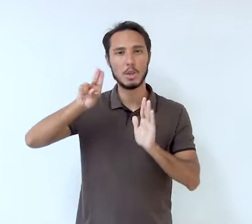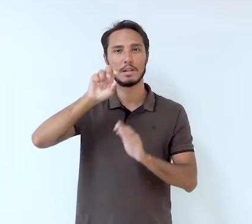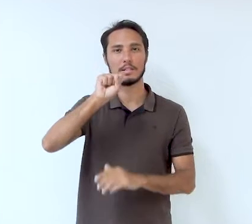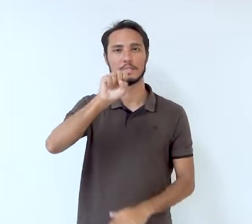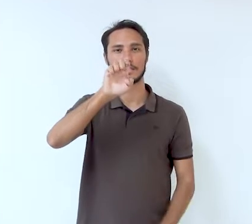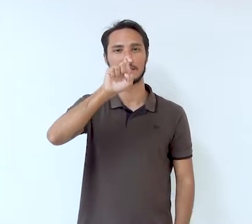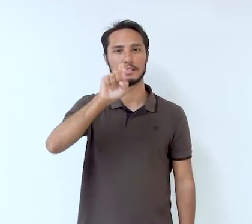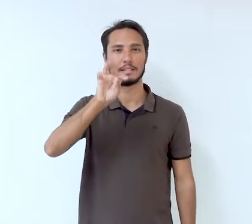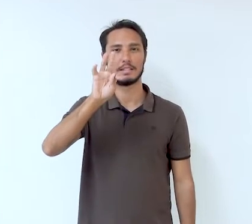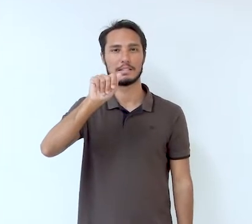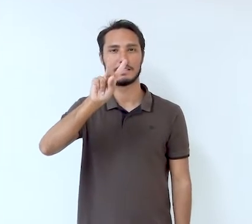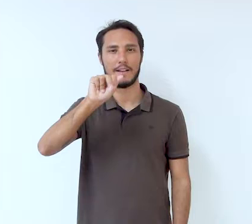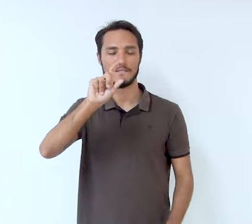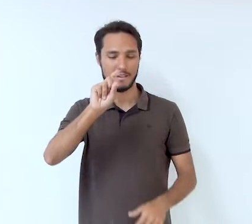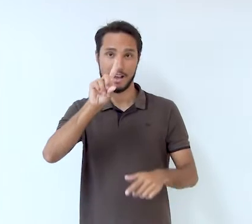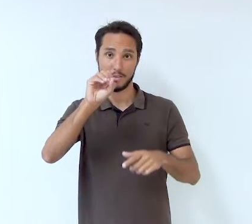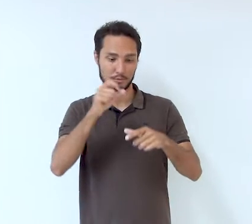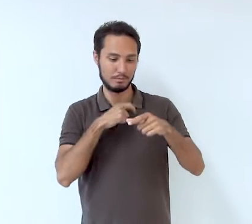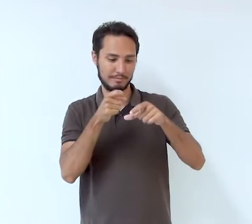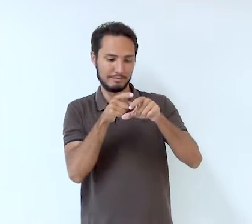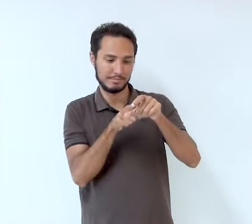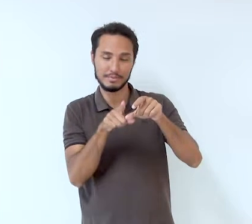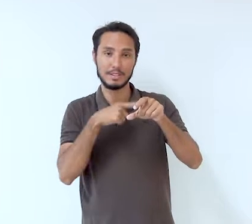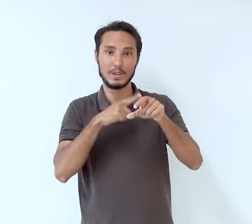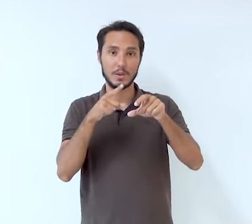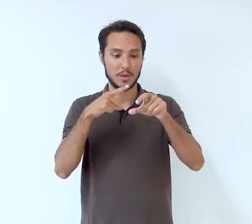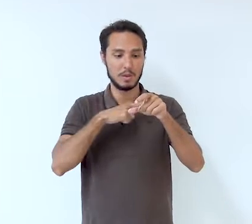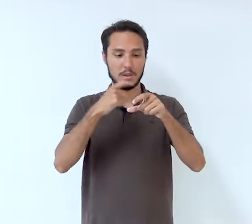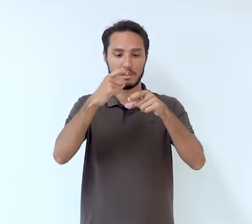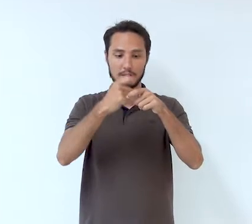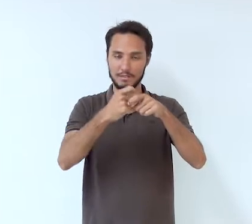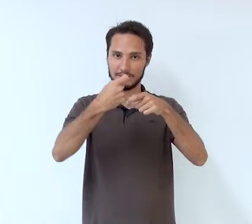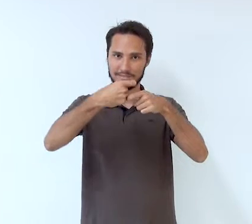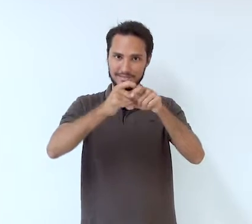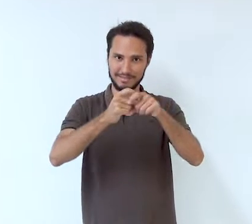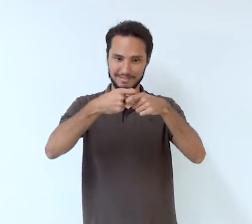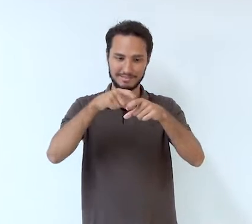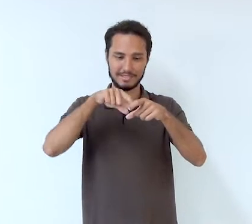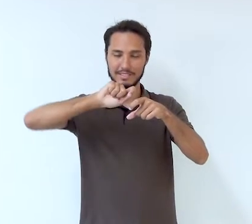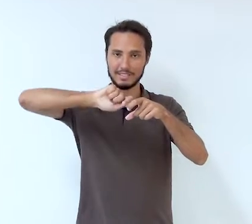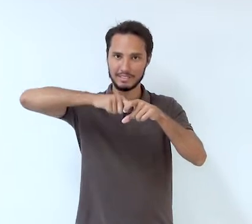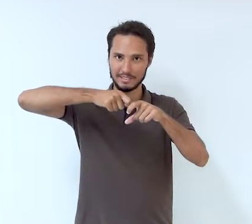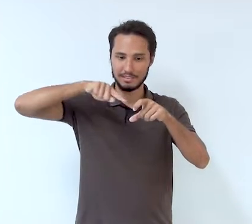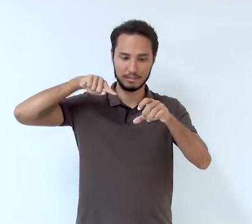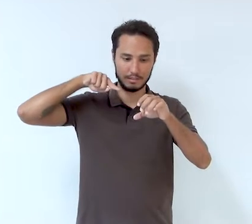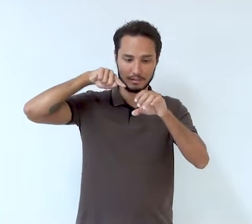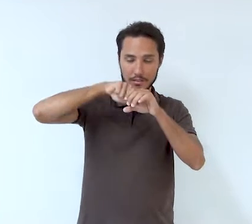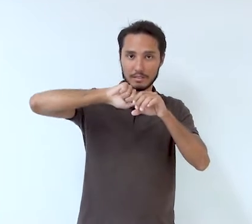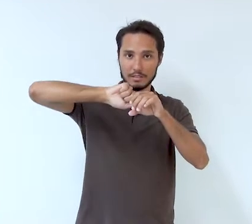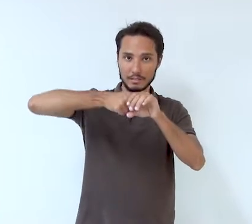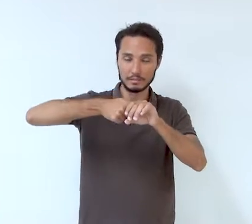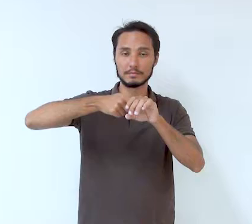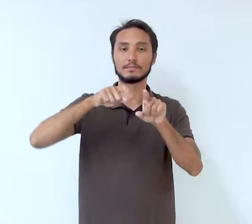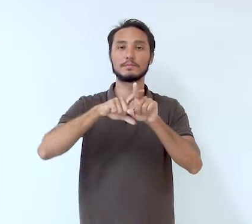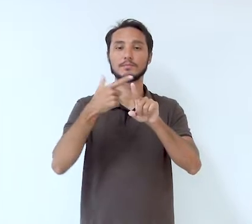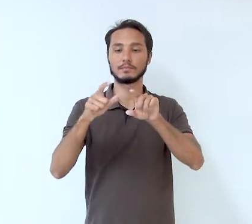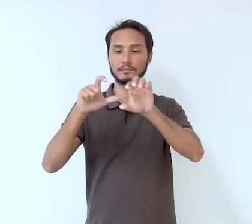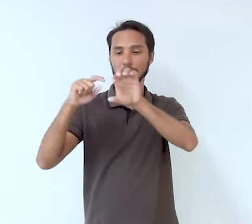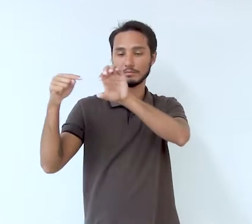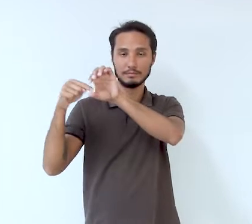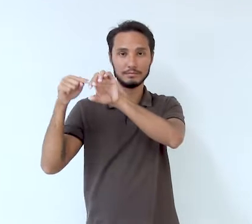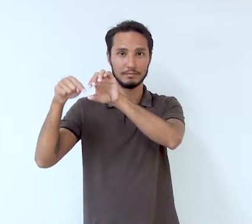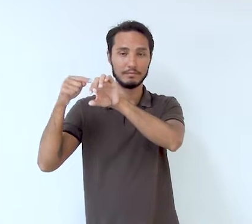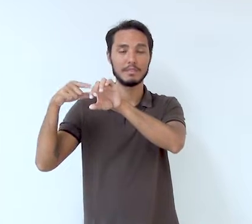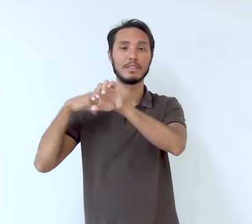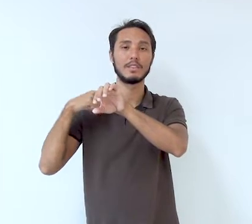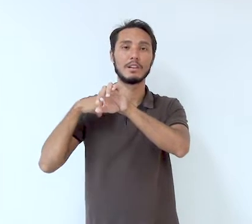diz, sextavados. São parafusos que numa ponta eles têm uma fenda para inserção da chave sextavada e na outra